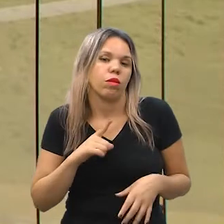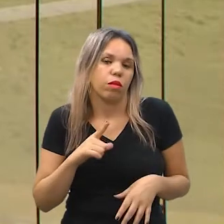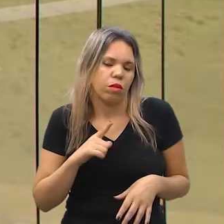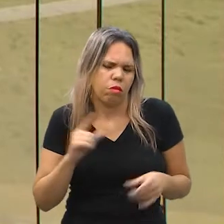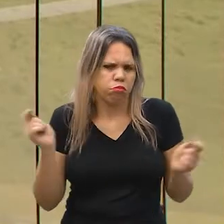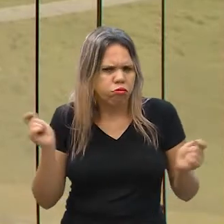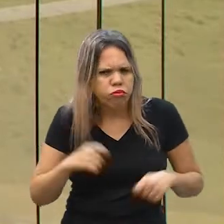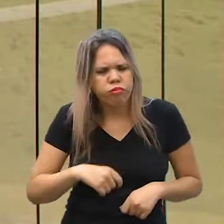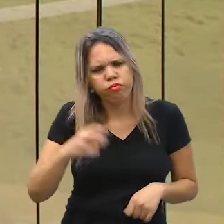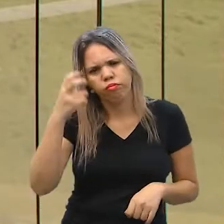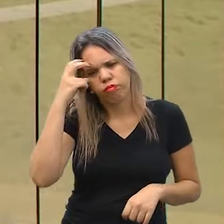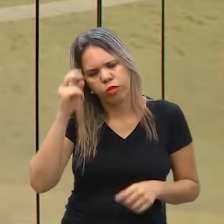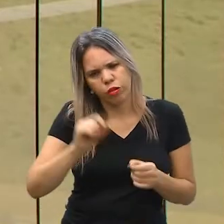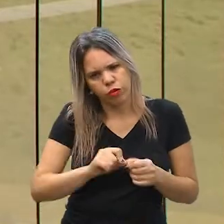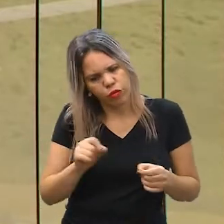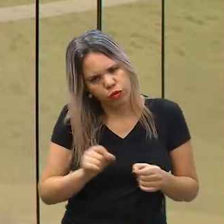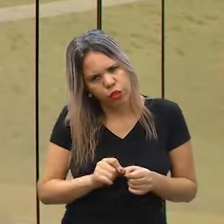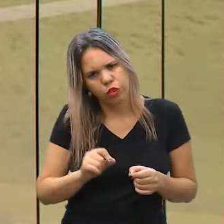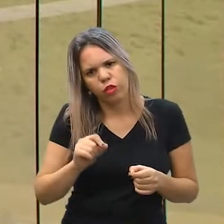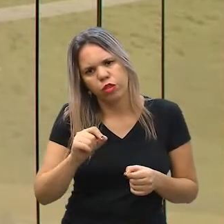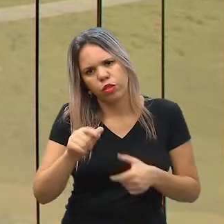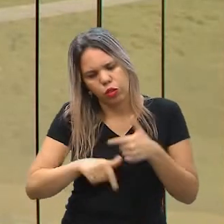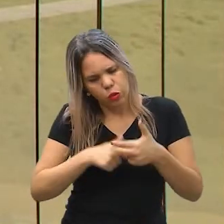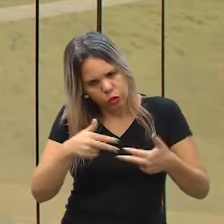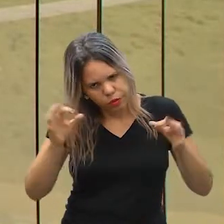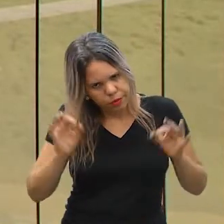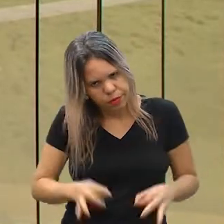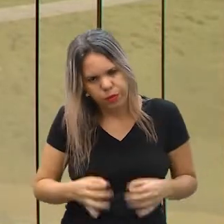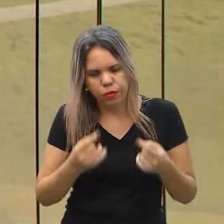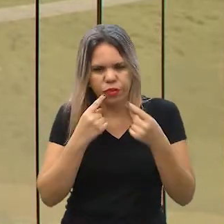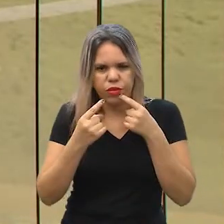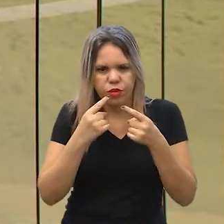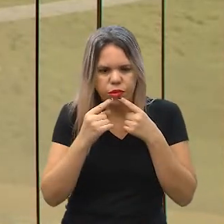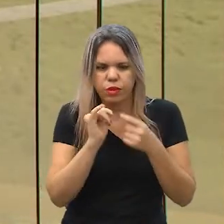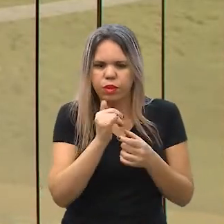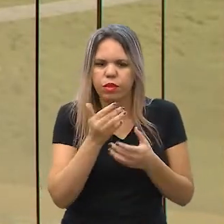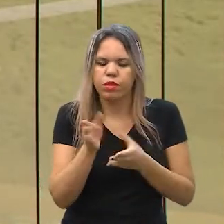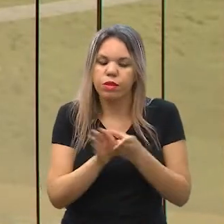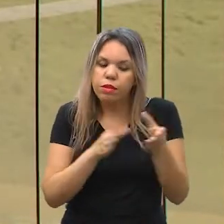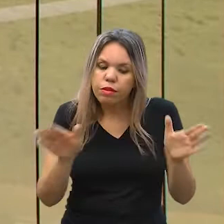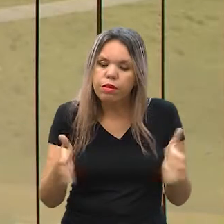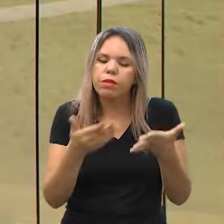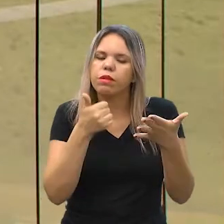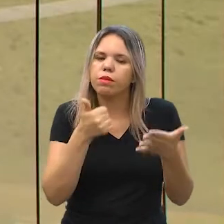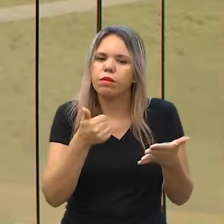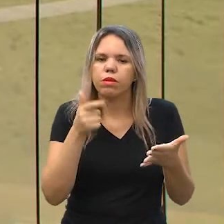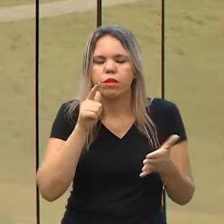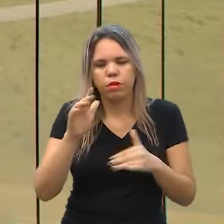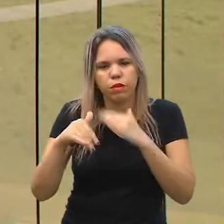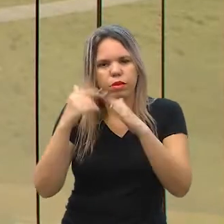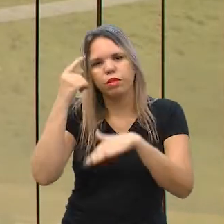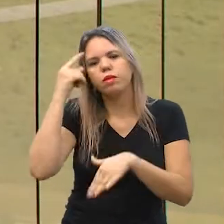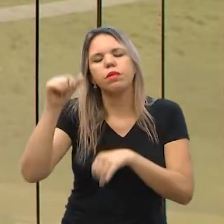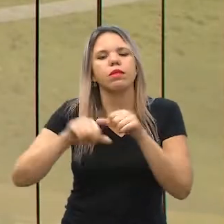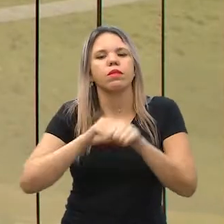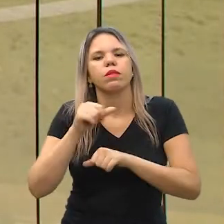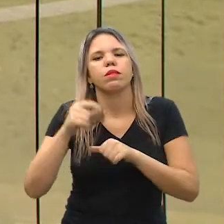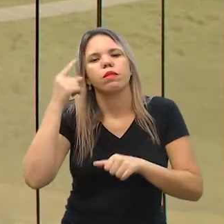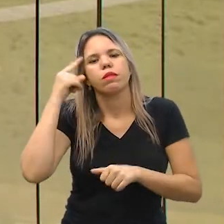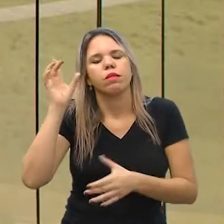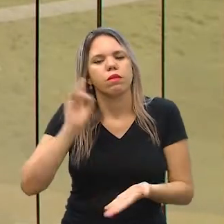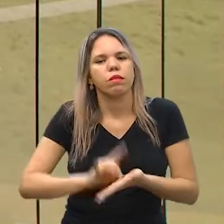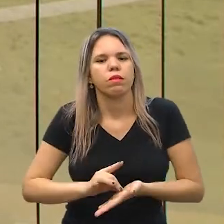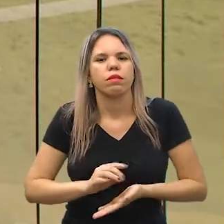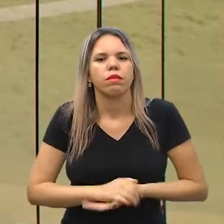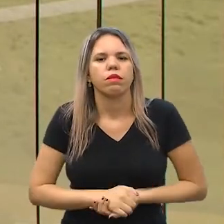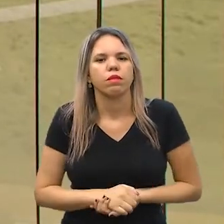nós tivermos capacidade de fazer as coisas, o feedback é muito positivo. Quando nós conseguimos construir ideias,